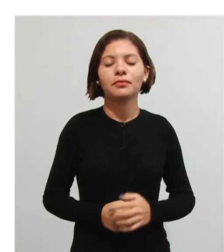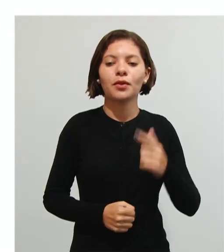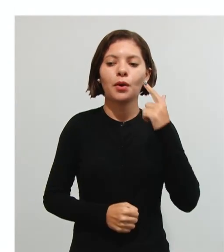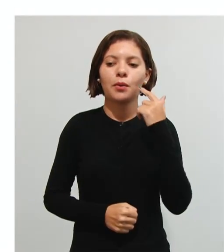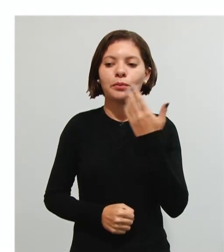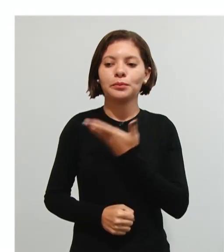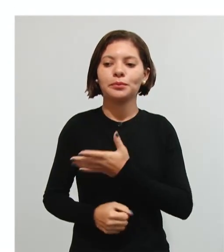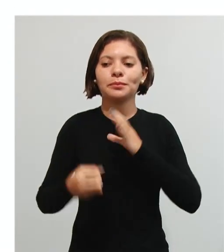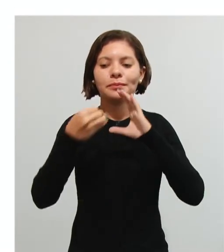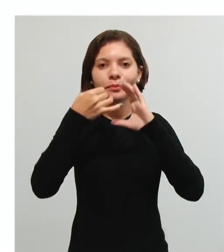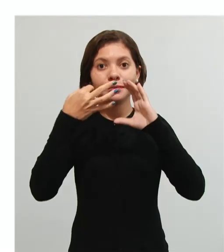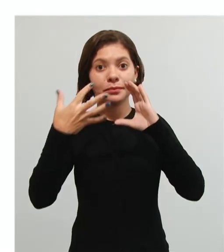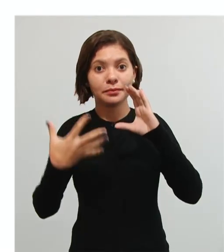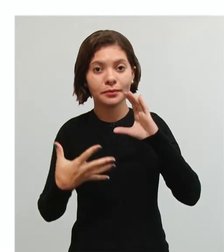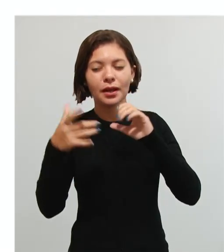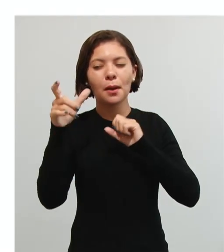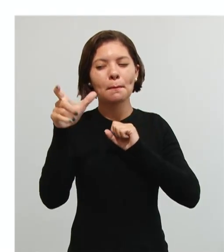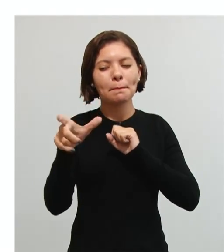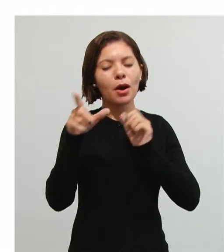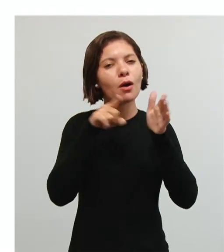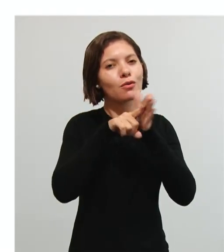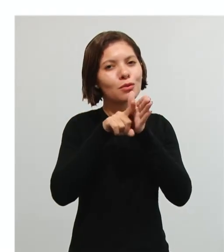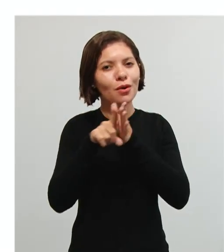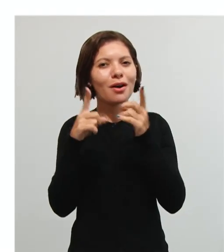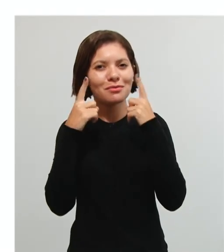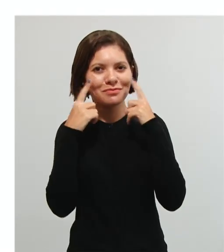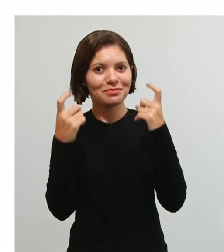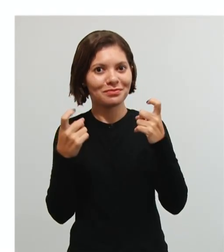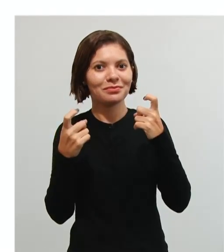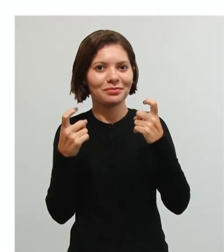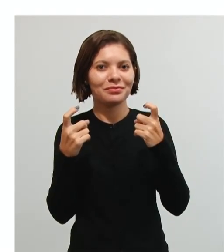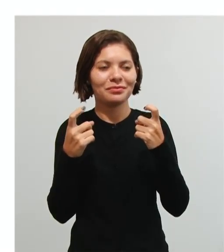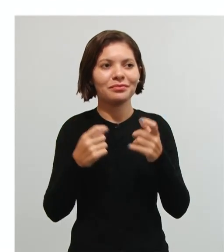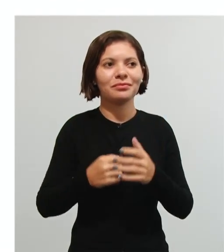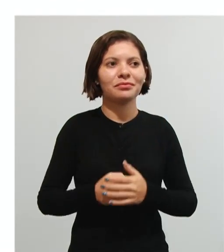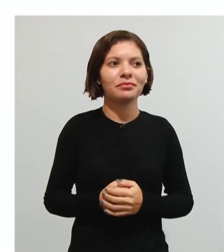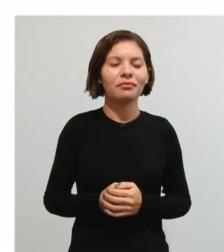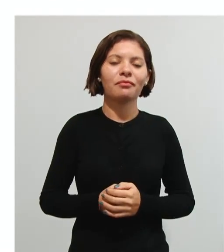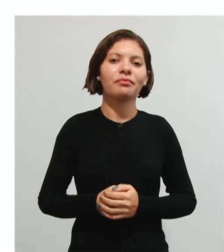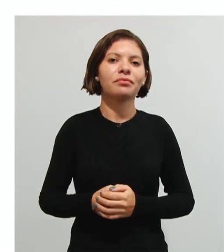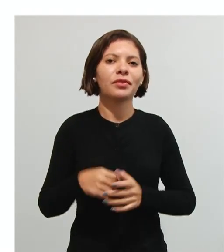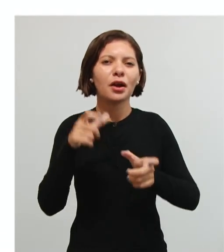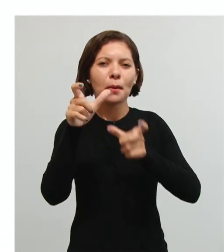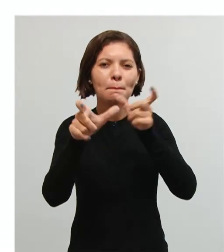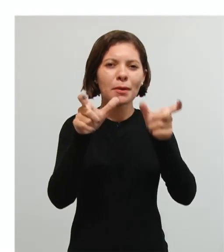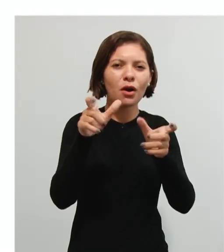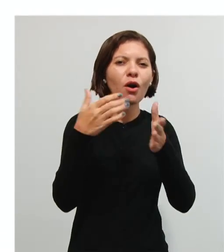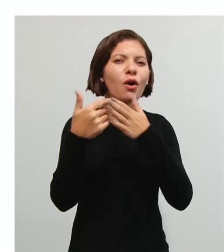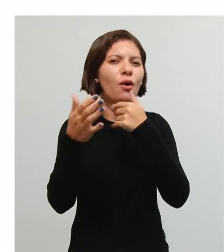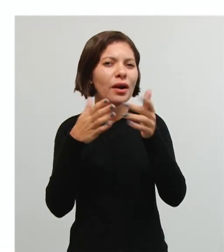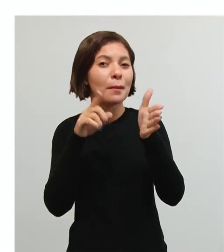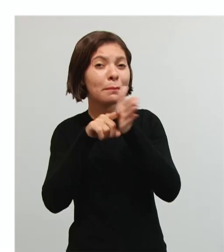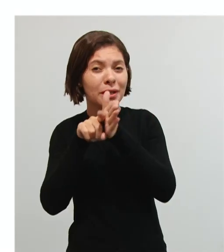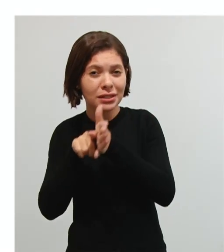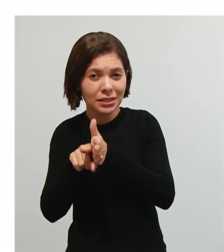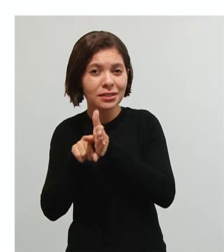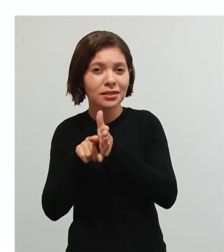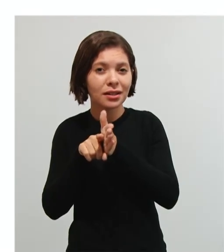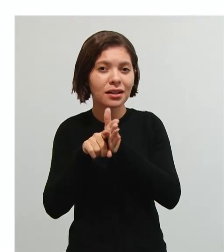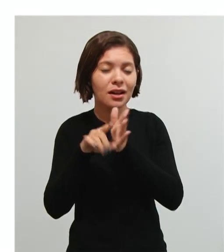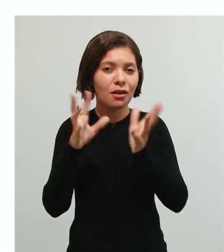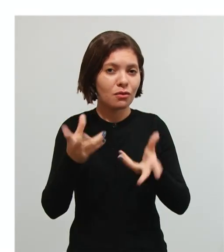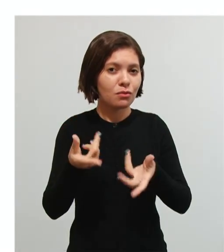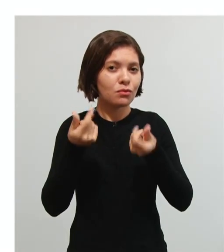Características do pesquisador. Muito interessante, né? Porque não é qualquer pessoa, né, que é pesquisador. Então, o pesquisador,